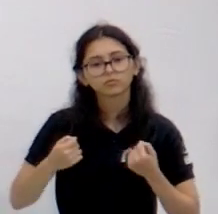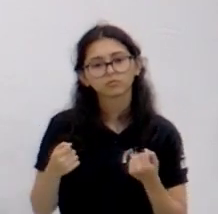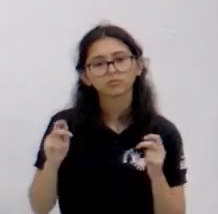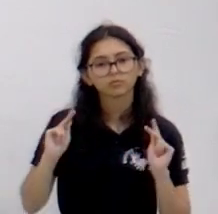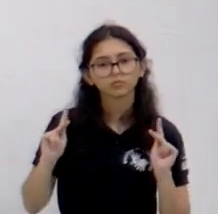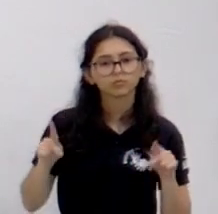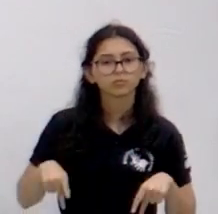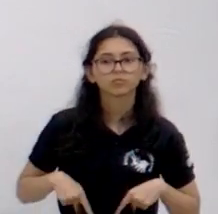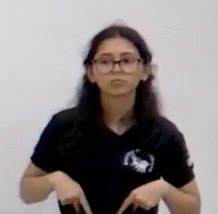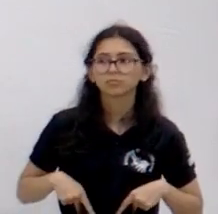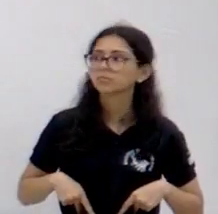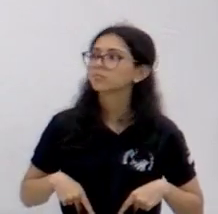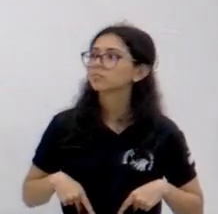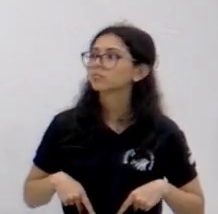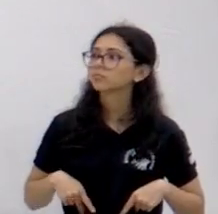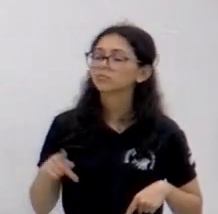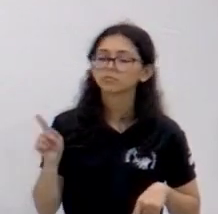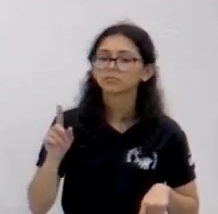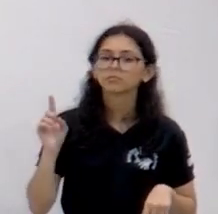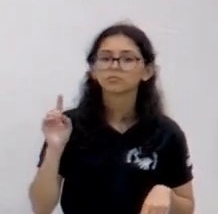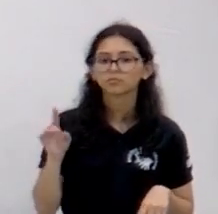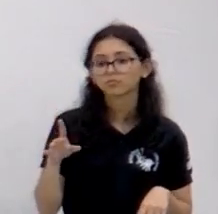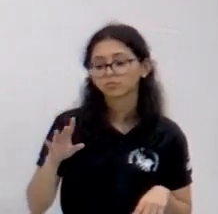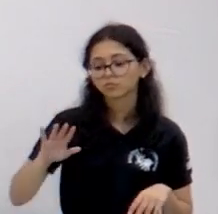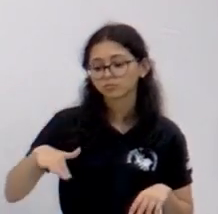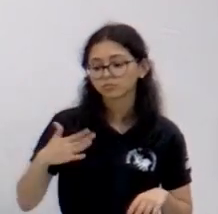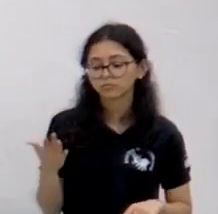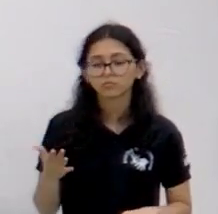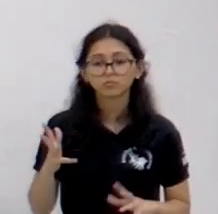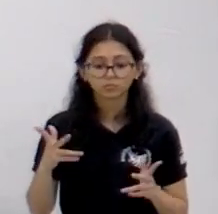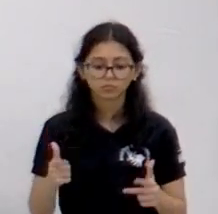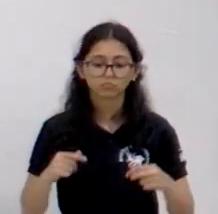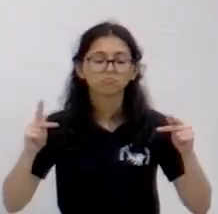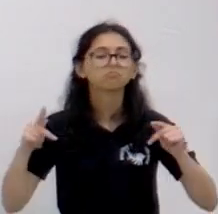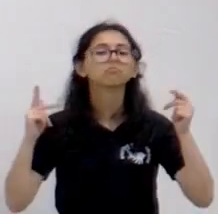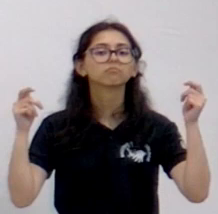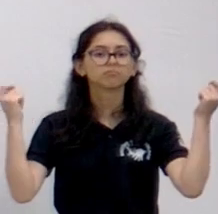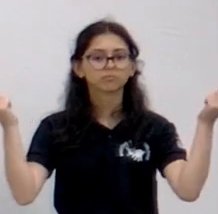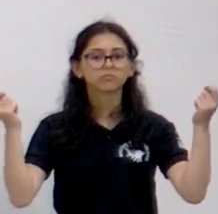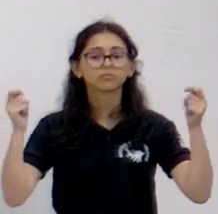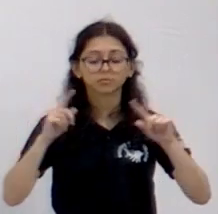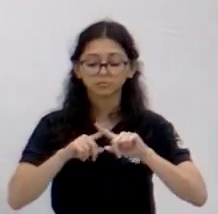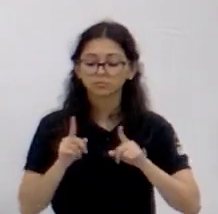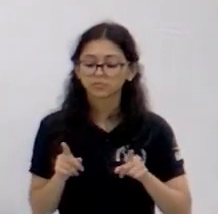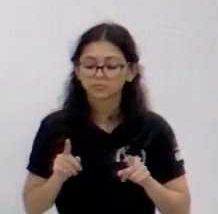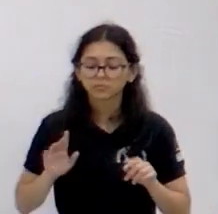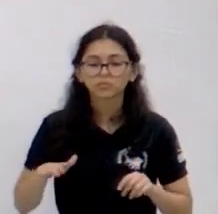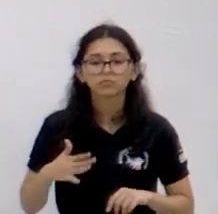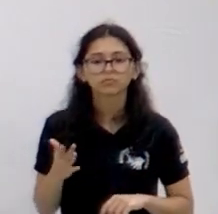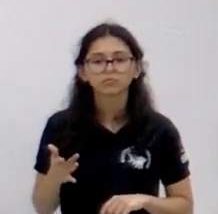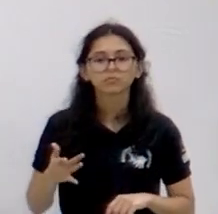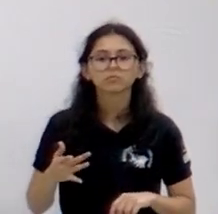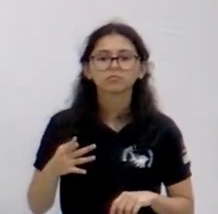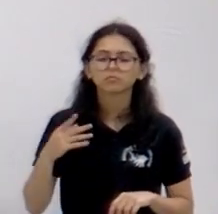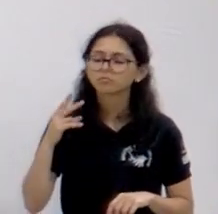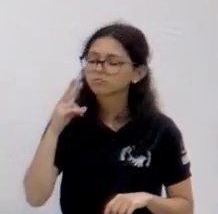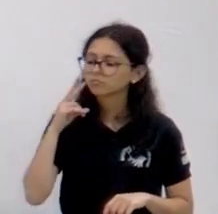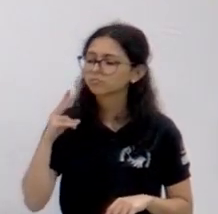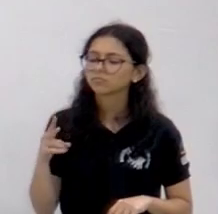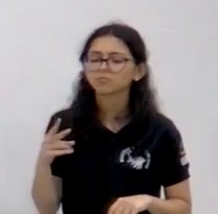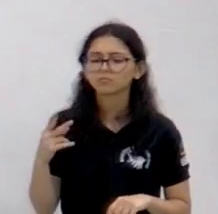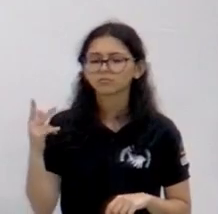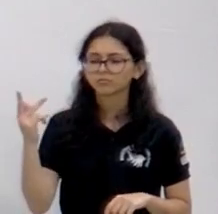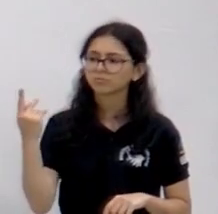vencer todas as suas adversidades, mas quando reconhece a sua fraqueza e o poder de